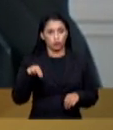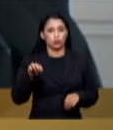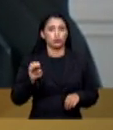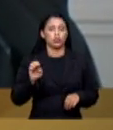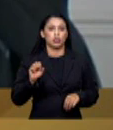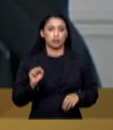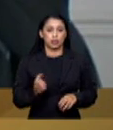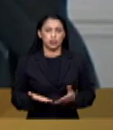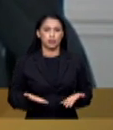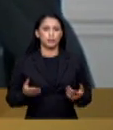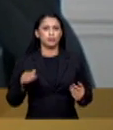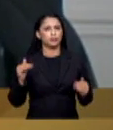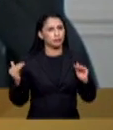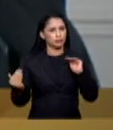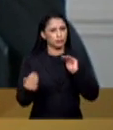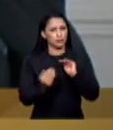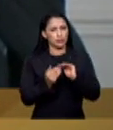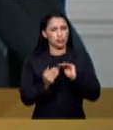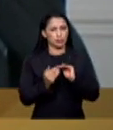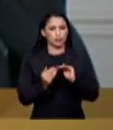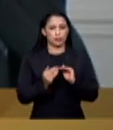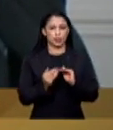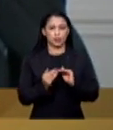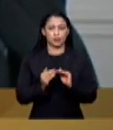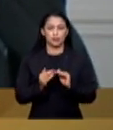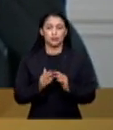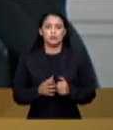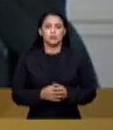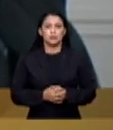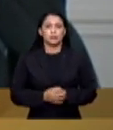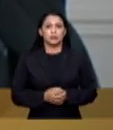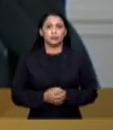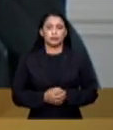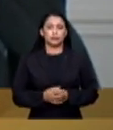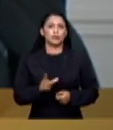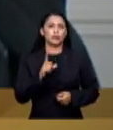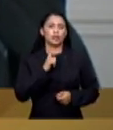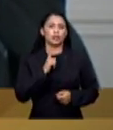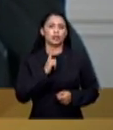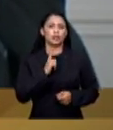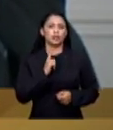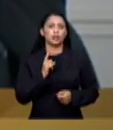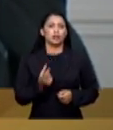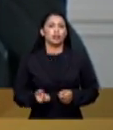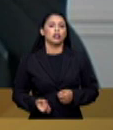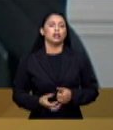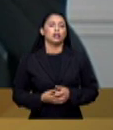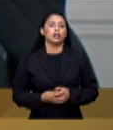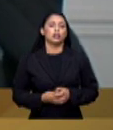mesmo sentido aqui, presidente, há uma excepcionalidade,